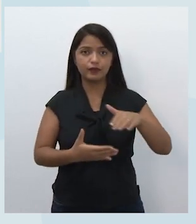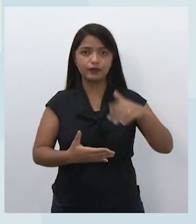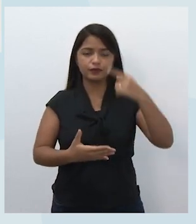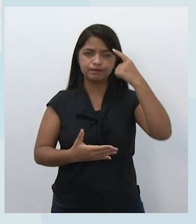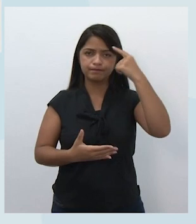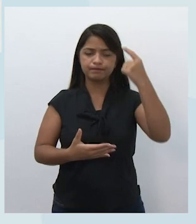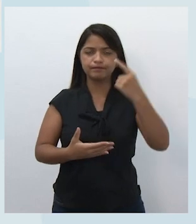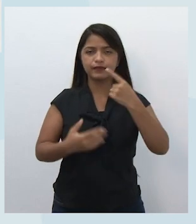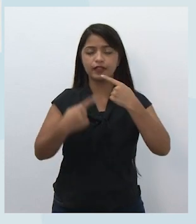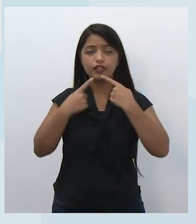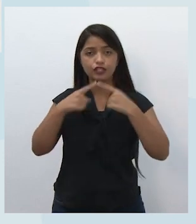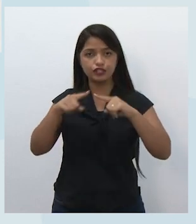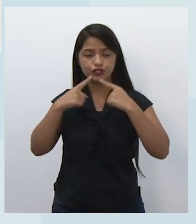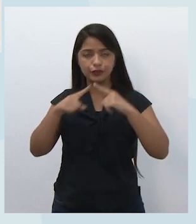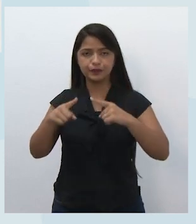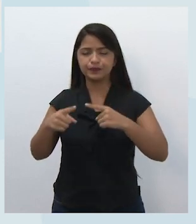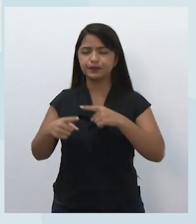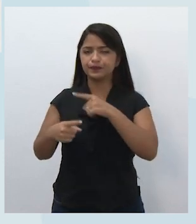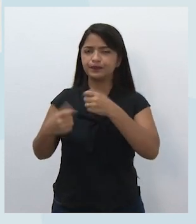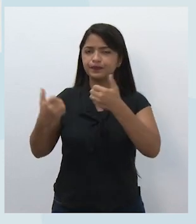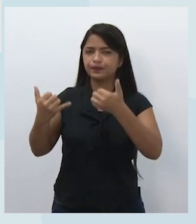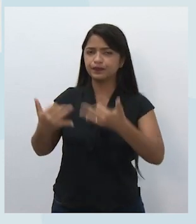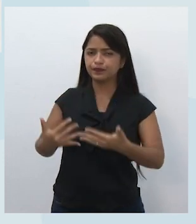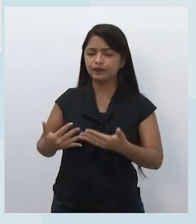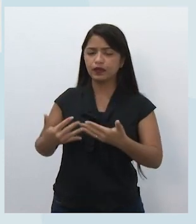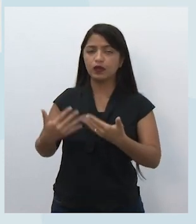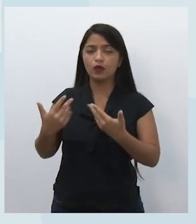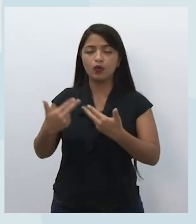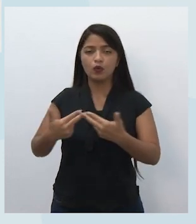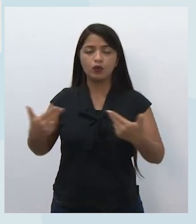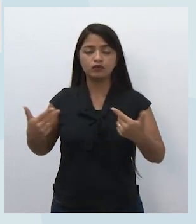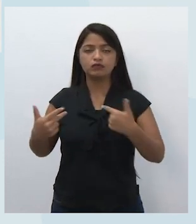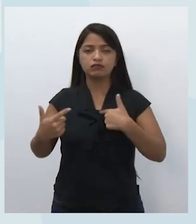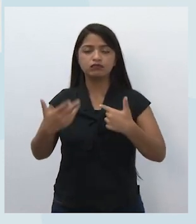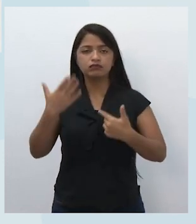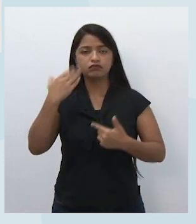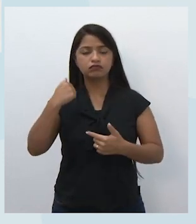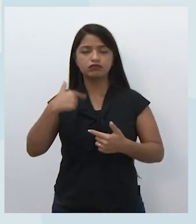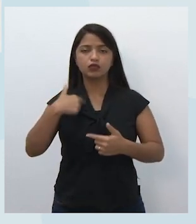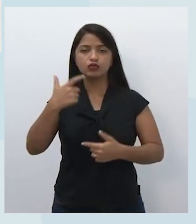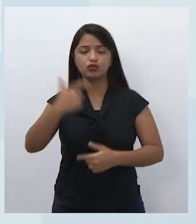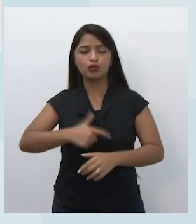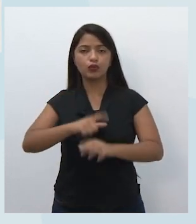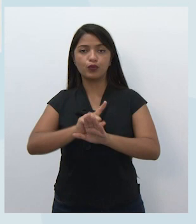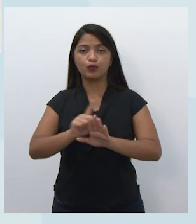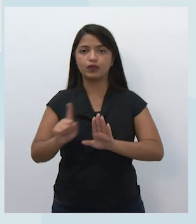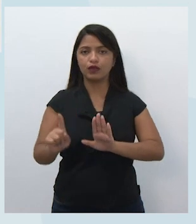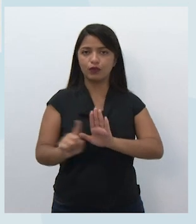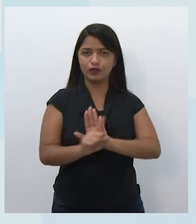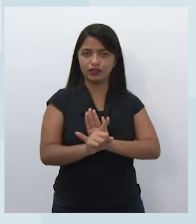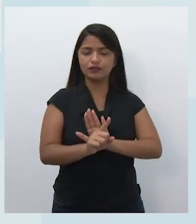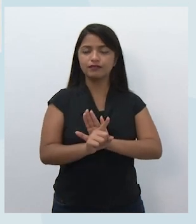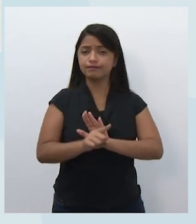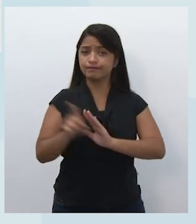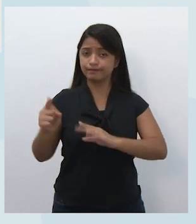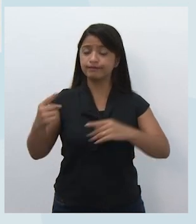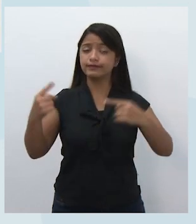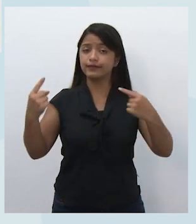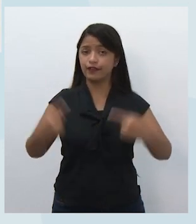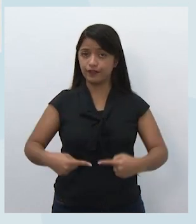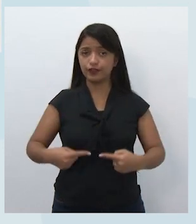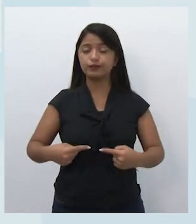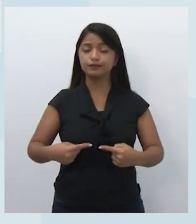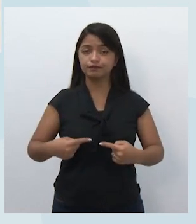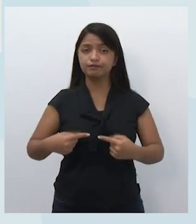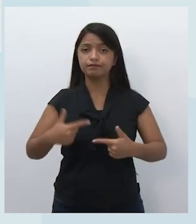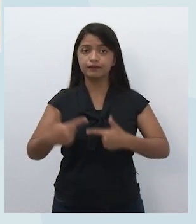imposto, sobre aquilo que é colocado, ele precisa se reconhecer como protagonista desse movimento, né? Esse é um grande desafio desse trabalho integrado